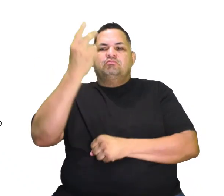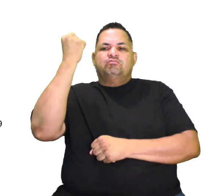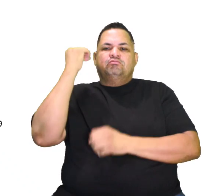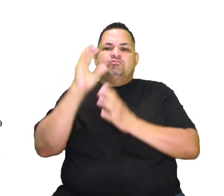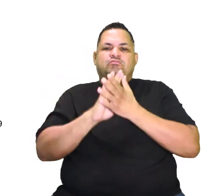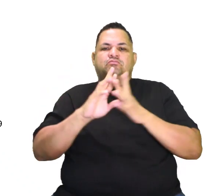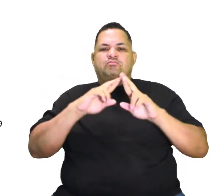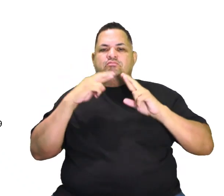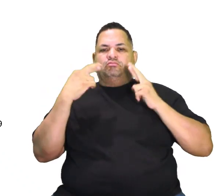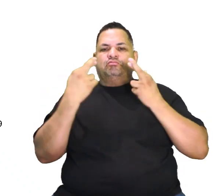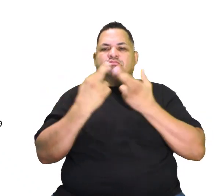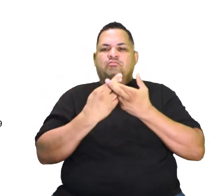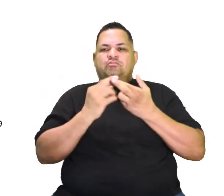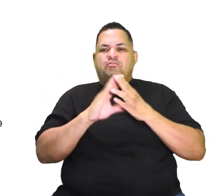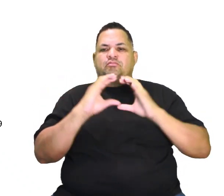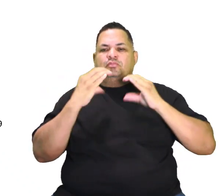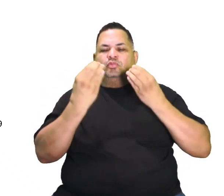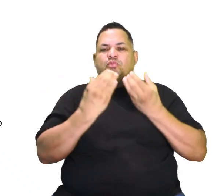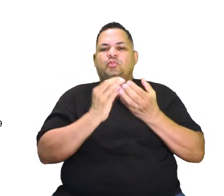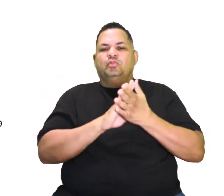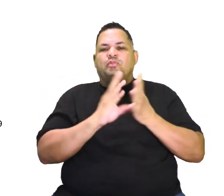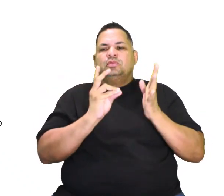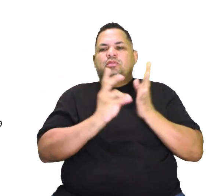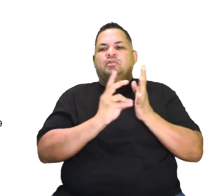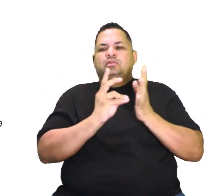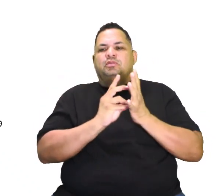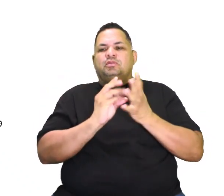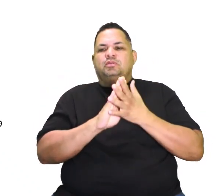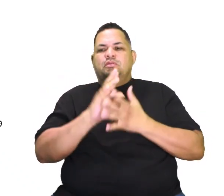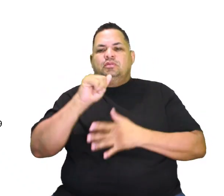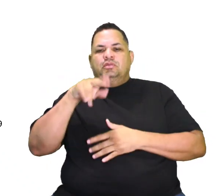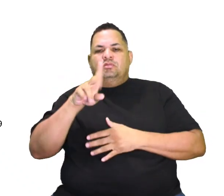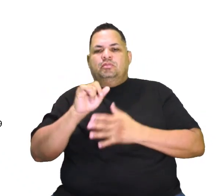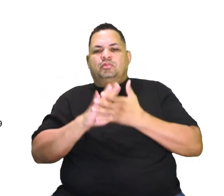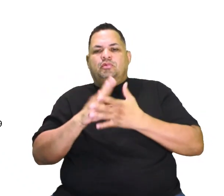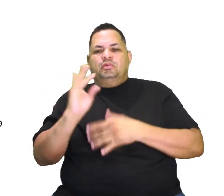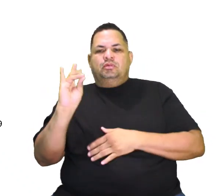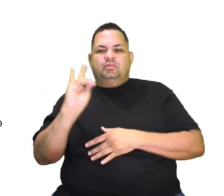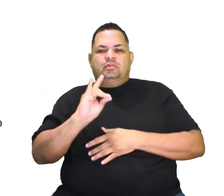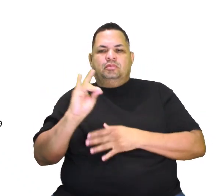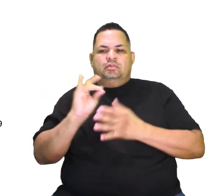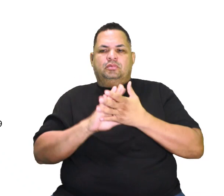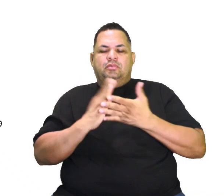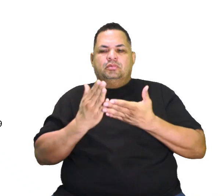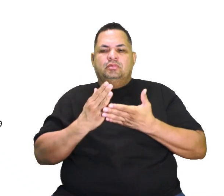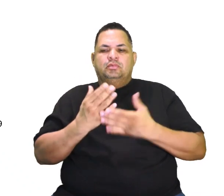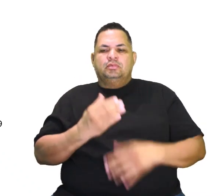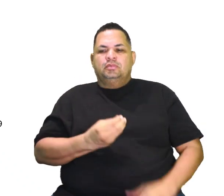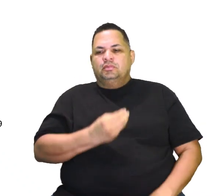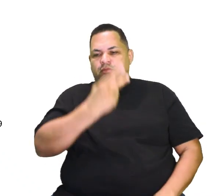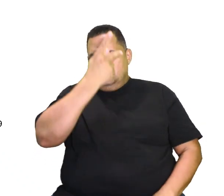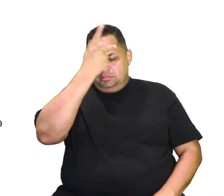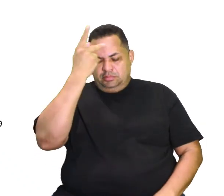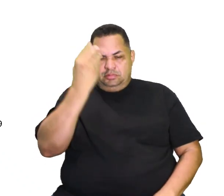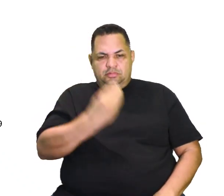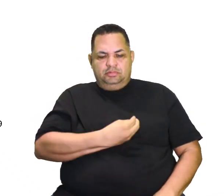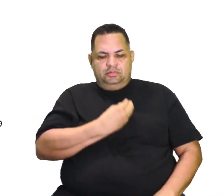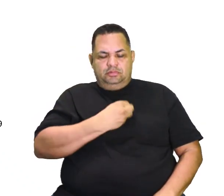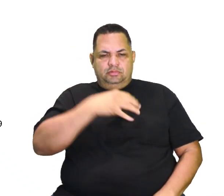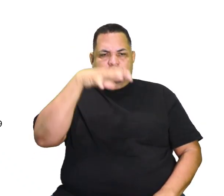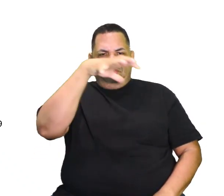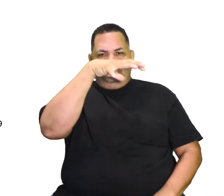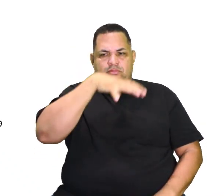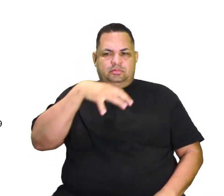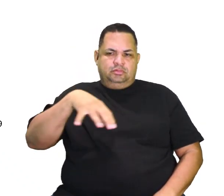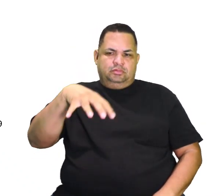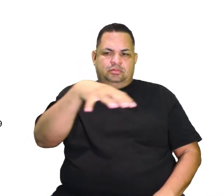indígenas, quilombolas, bolivianos e moradores da região. Por isso que eu acredito que ocorre em outros lugares, né? Não só no